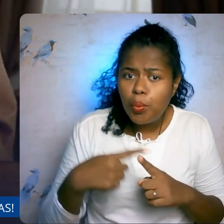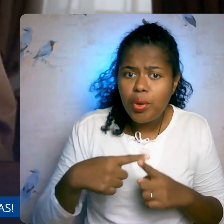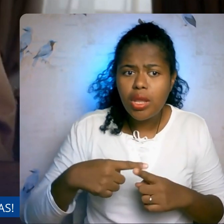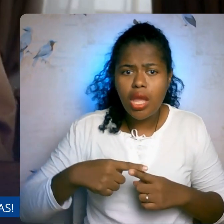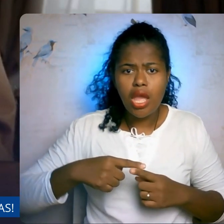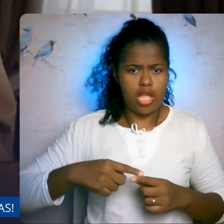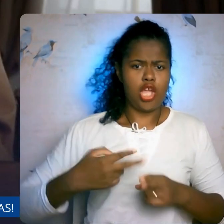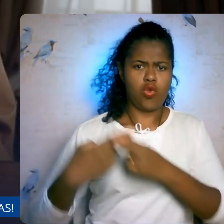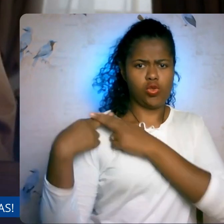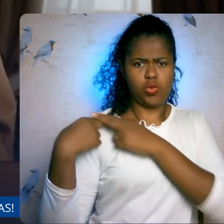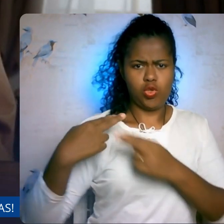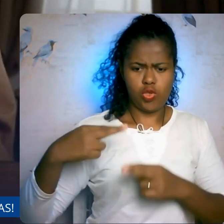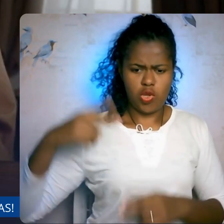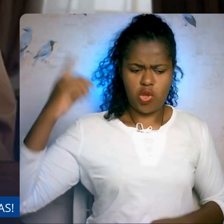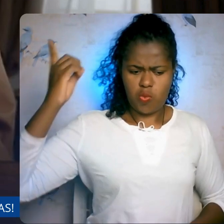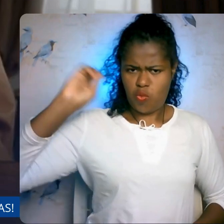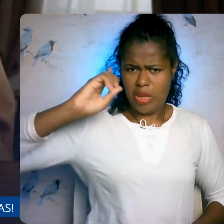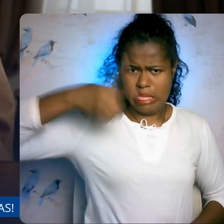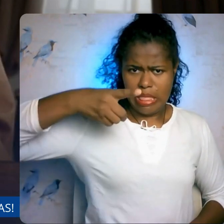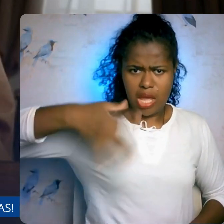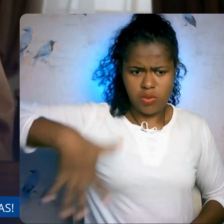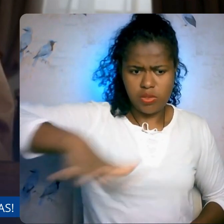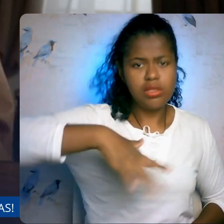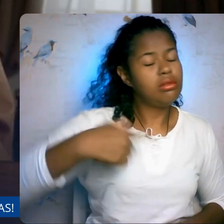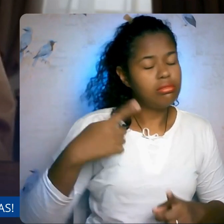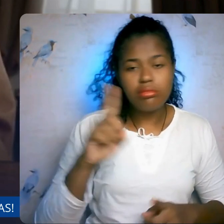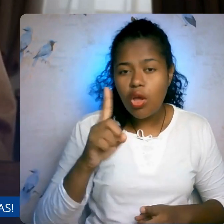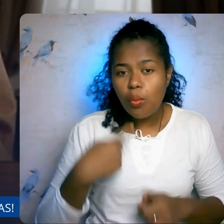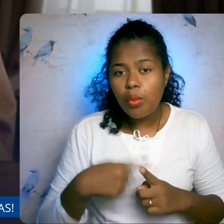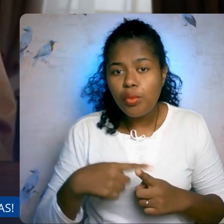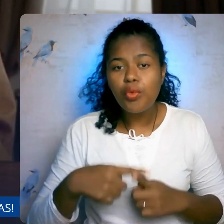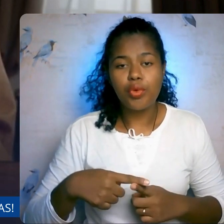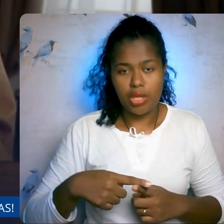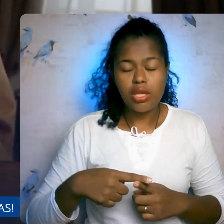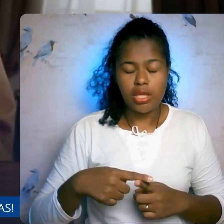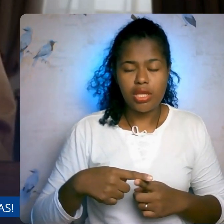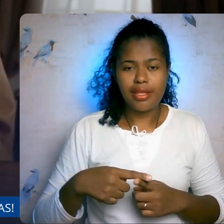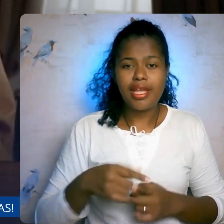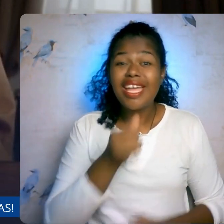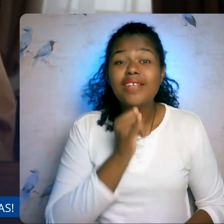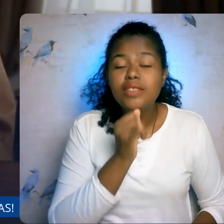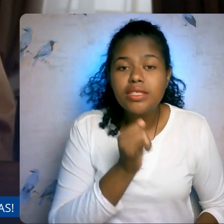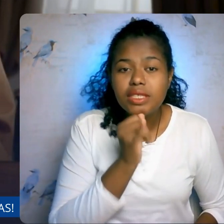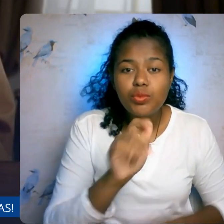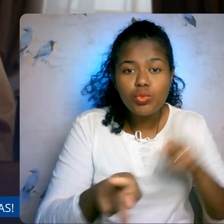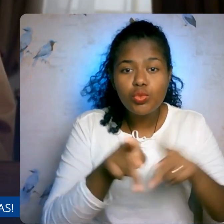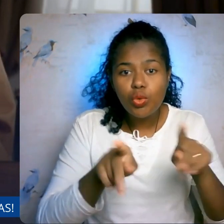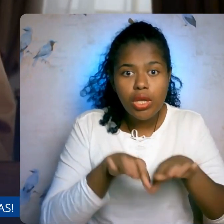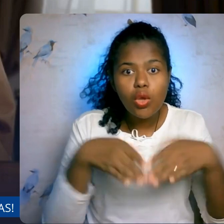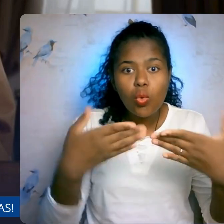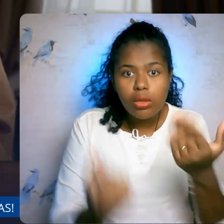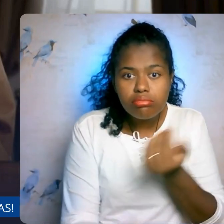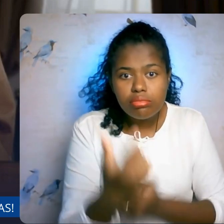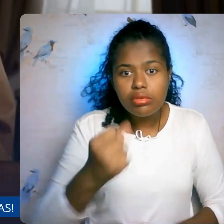sobre as comunidades que vos são confiadas, mas como modelos do vosso rebanho. E quando aparecer o Supremo Pastor, recebereis